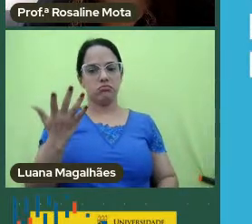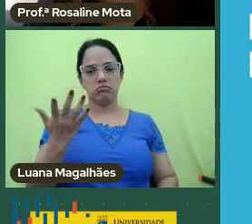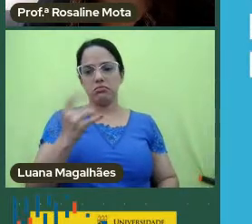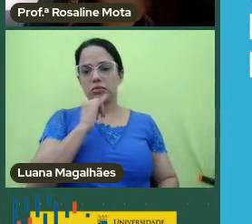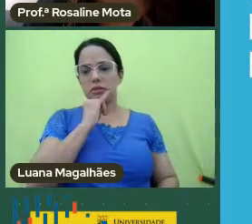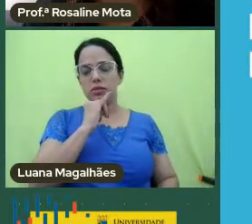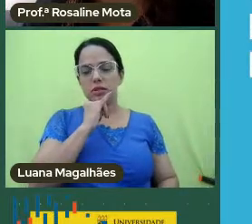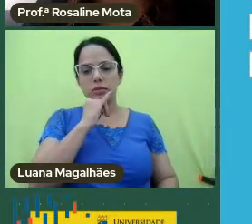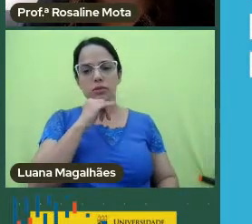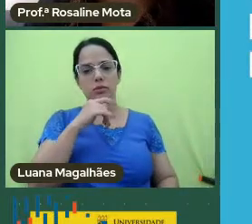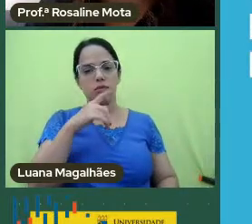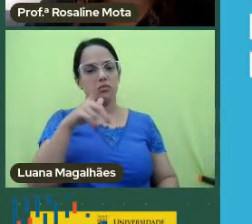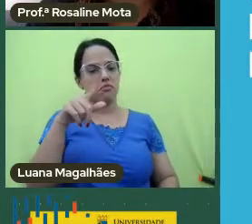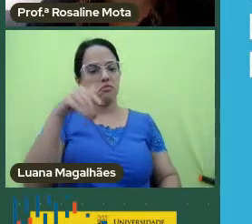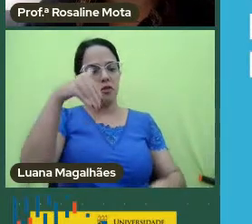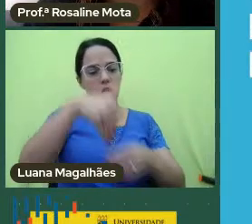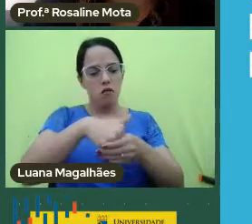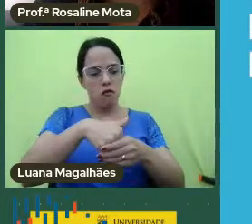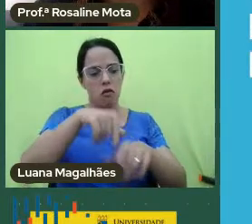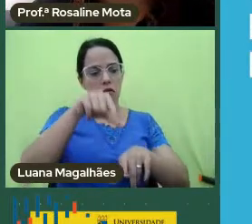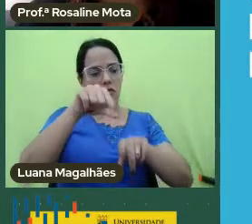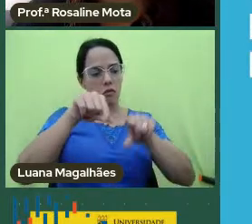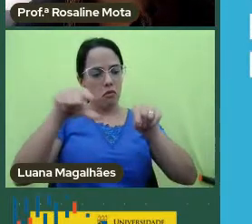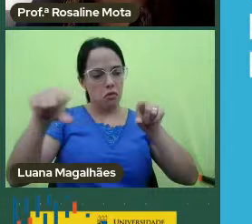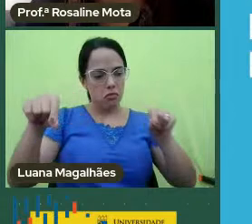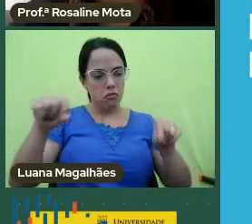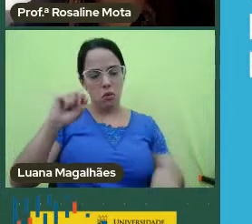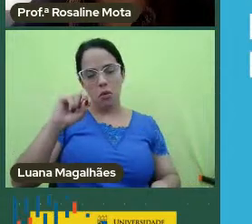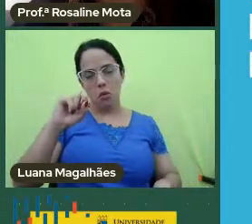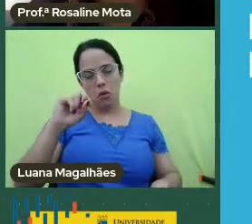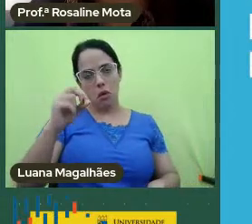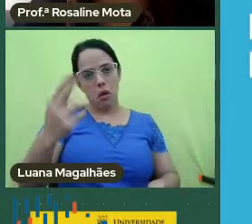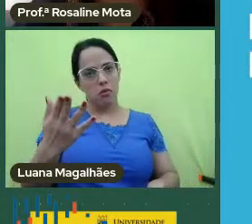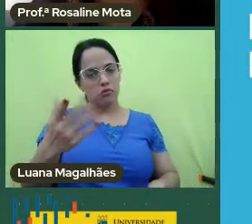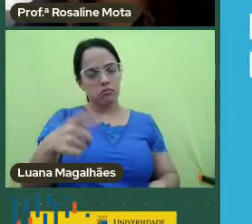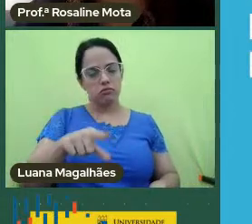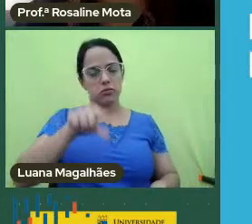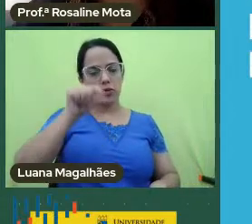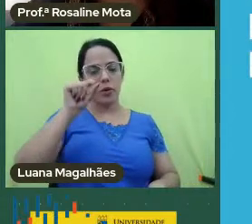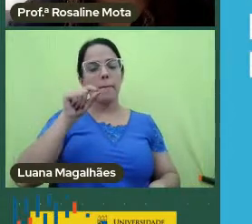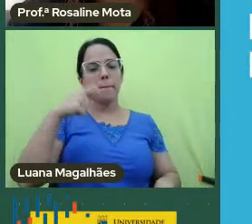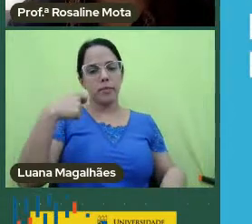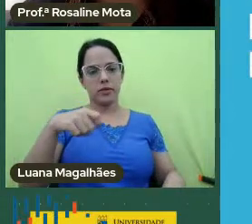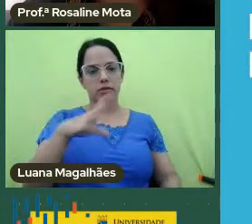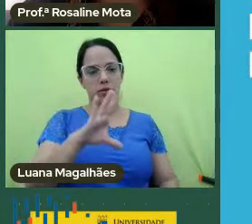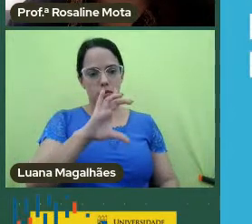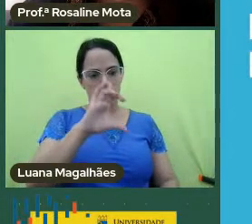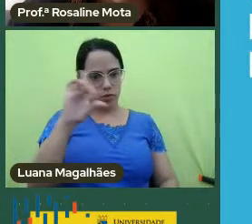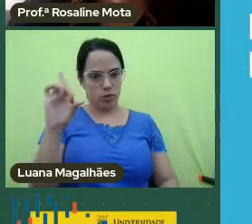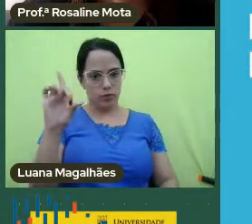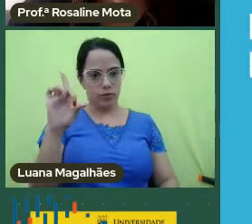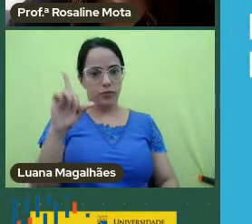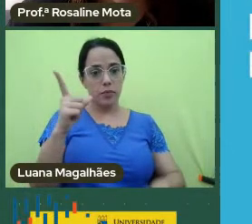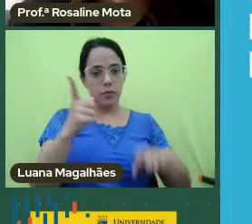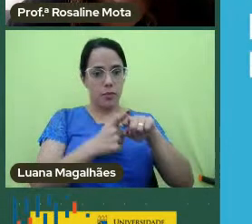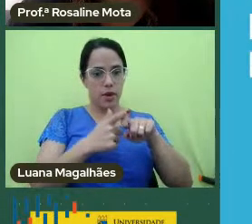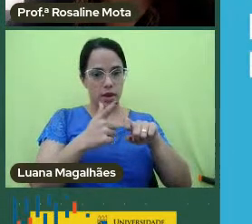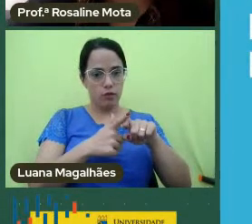por eleição, seja por indicação, seja como for, mas ela tem que ser coordenada aí por um